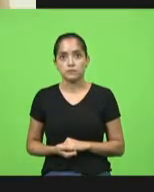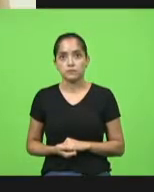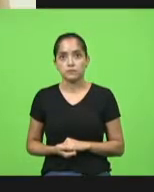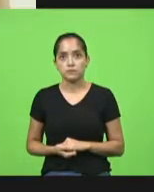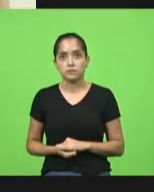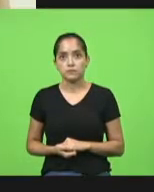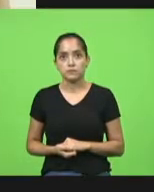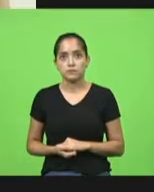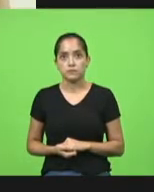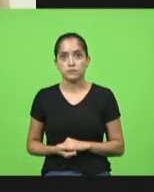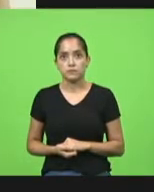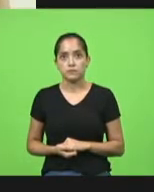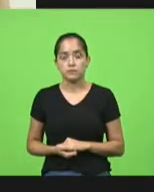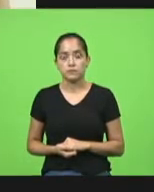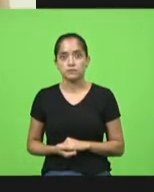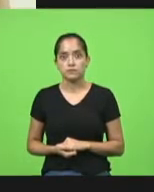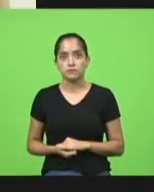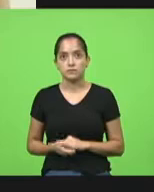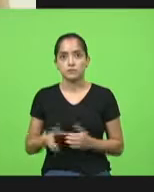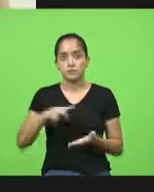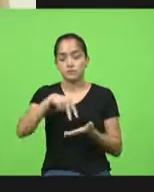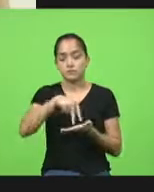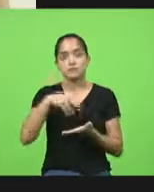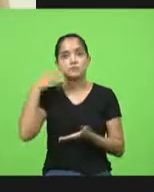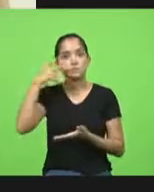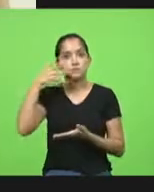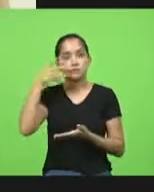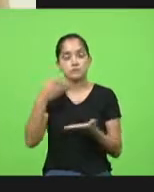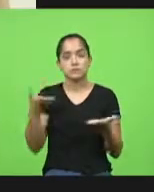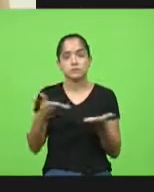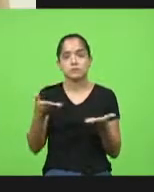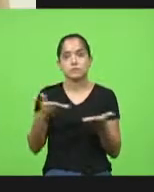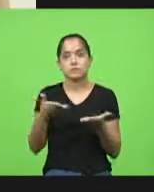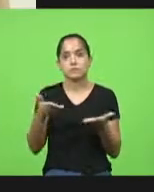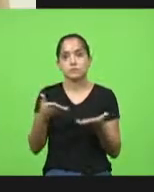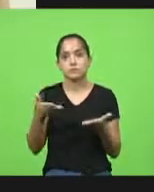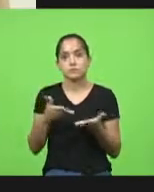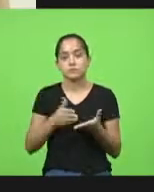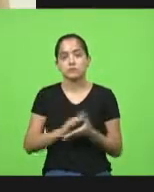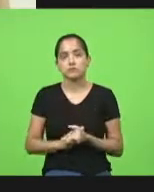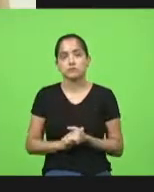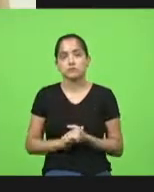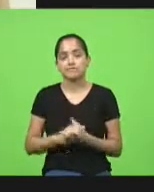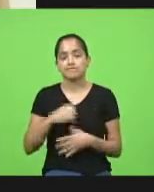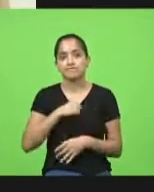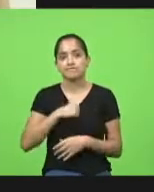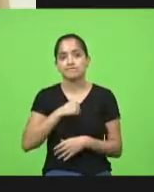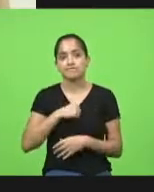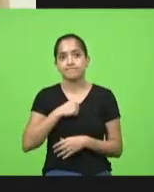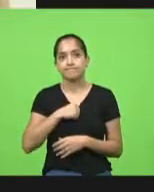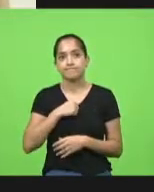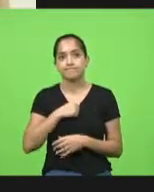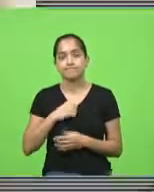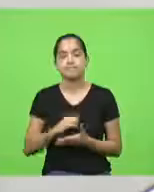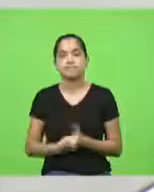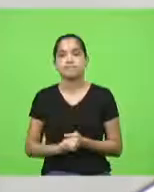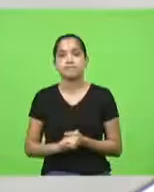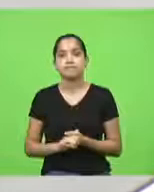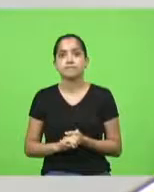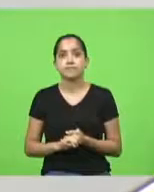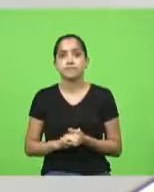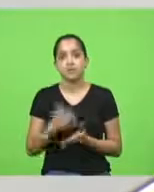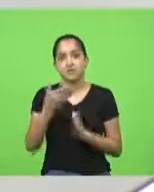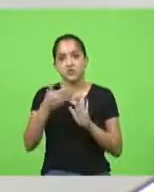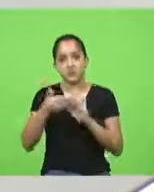Só vou usar a tribuna aqui. Já estou com saudades da tribuna. Tirar a máscara,